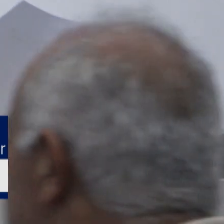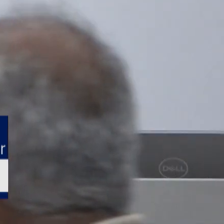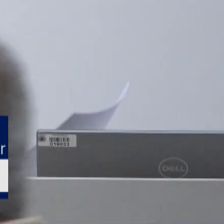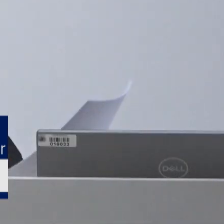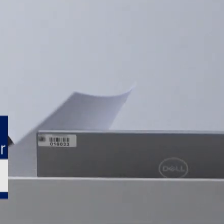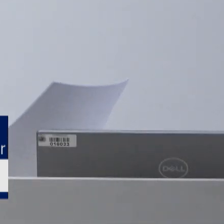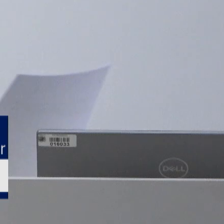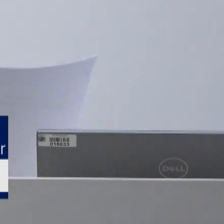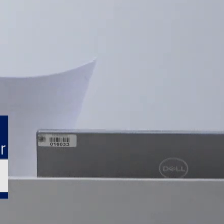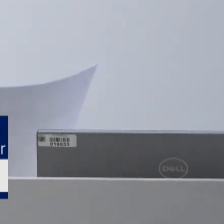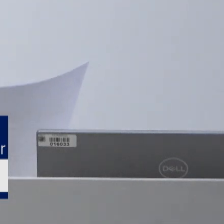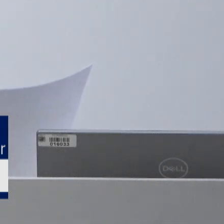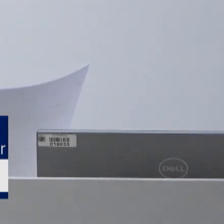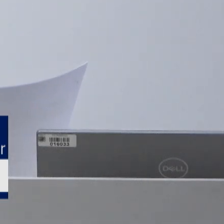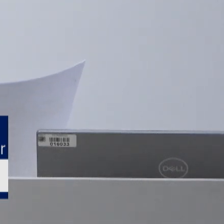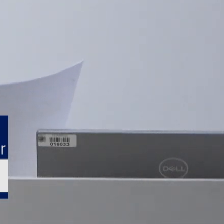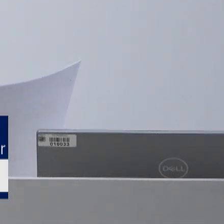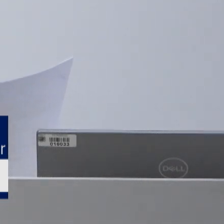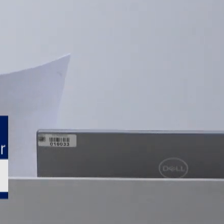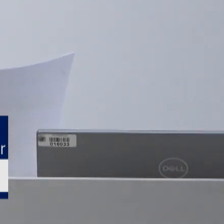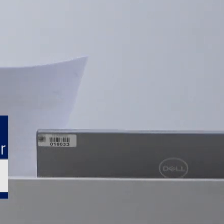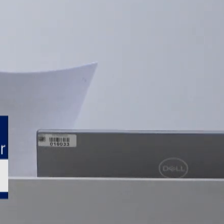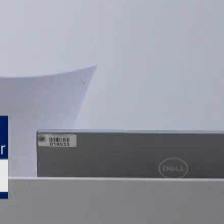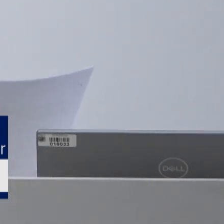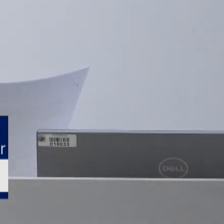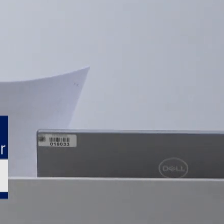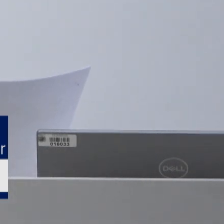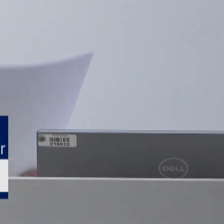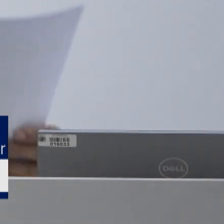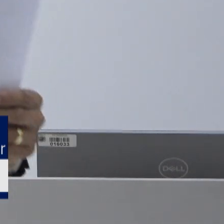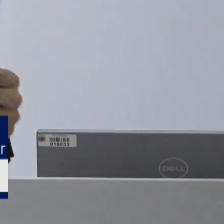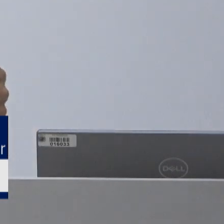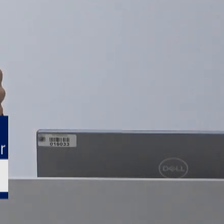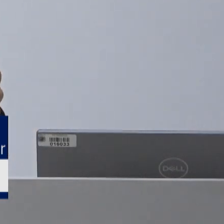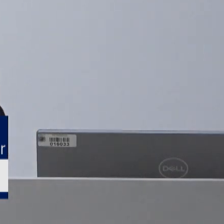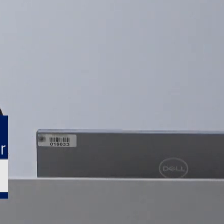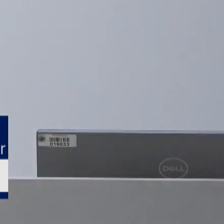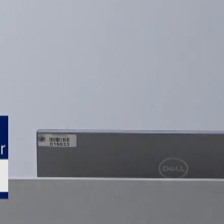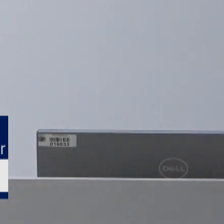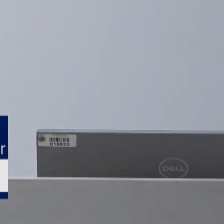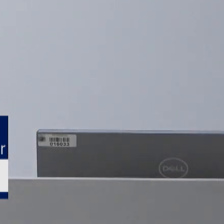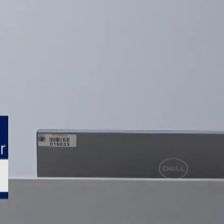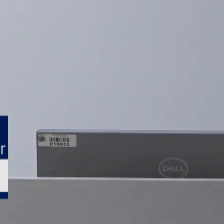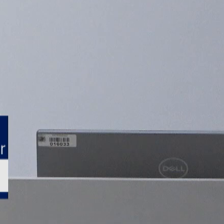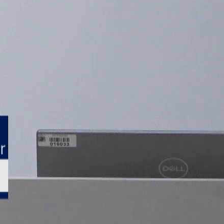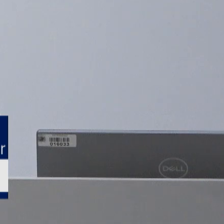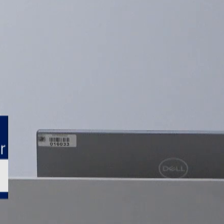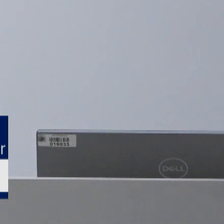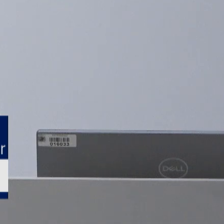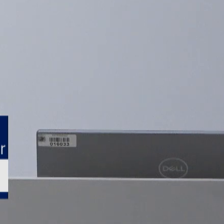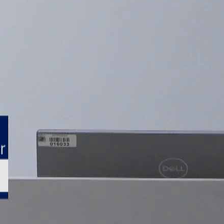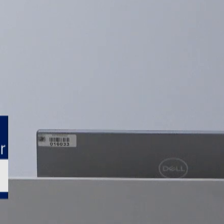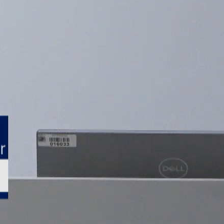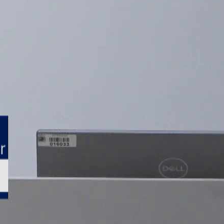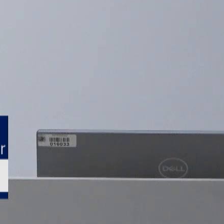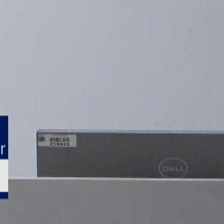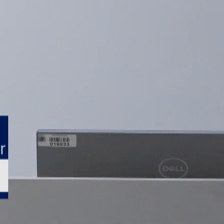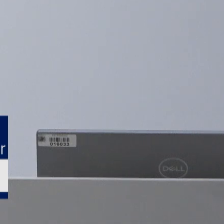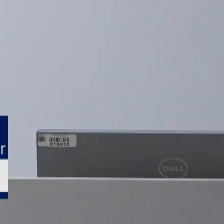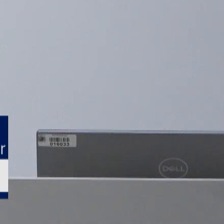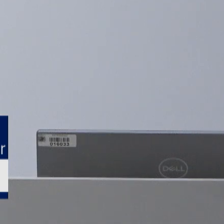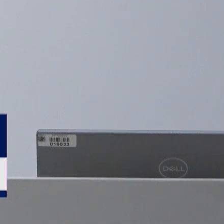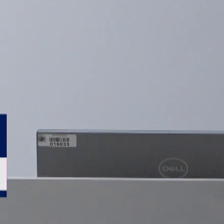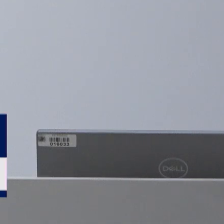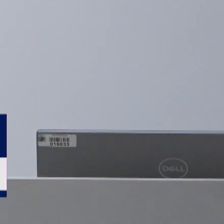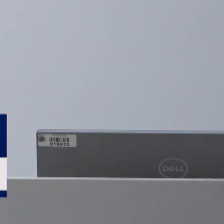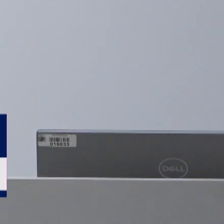termos regimentais, as votações das proposituras se dará de forma eletrônica, registrando aos vereadores que as abstenções